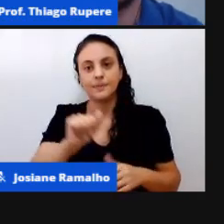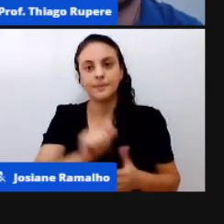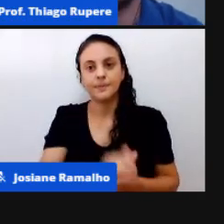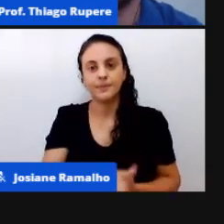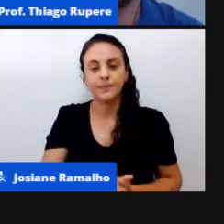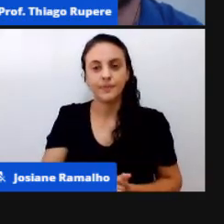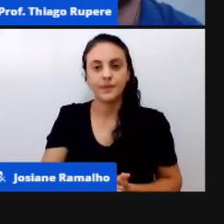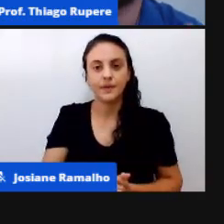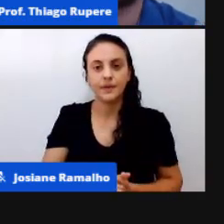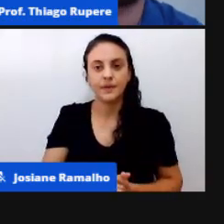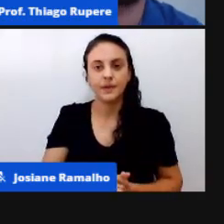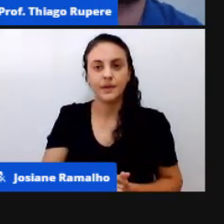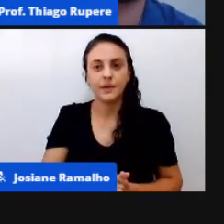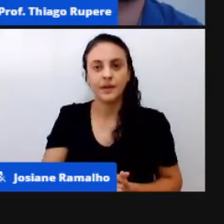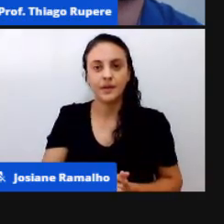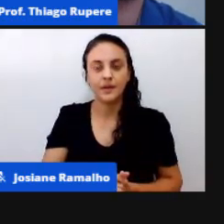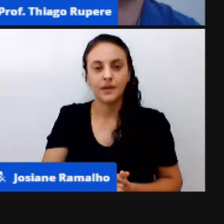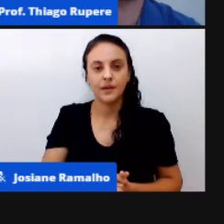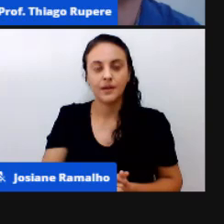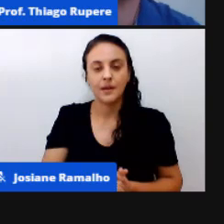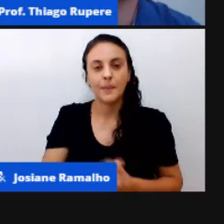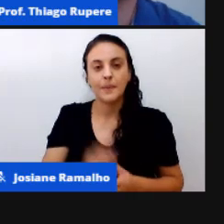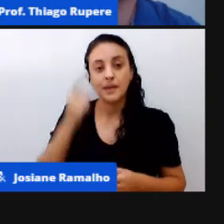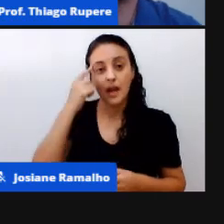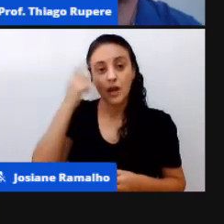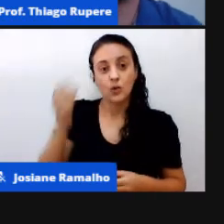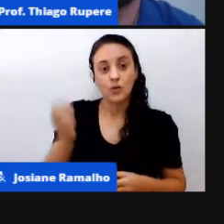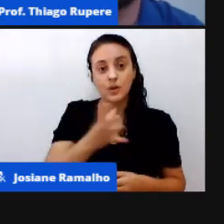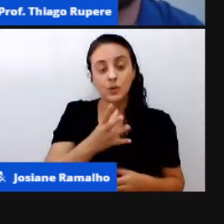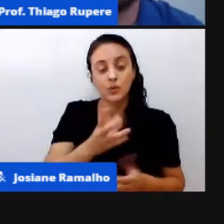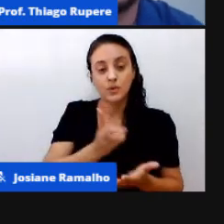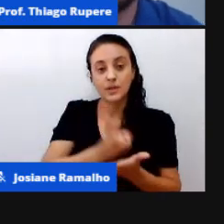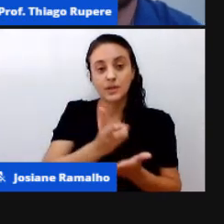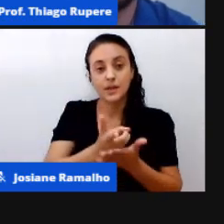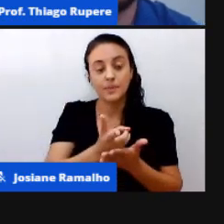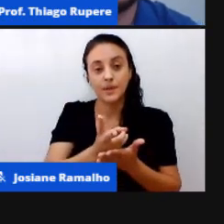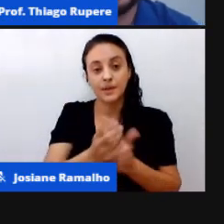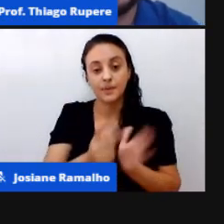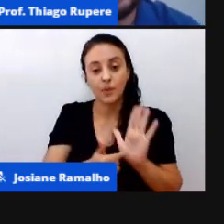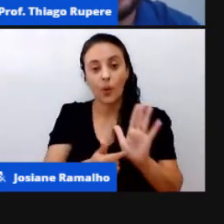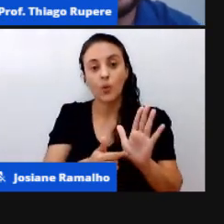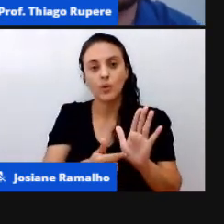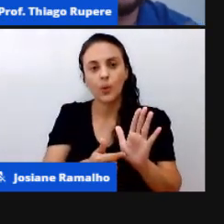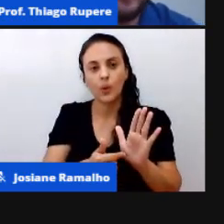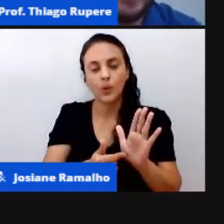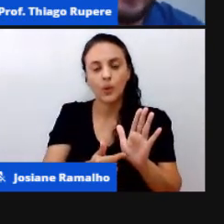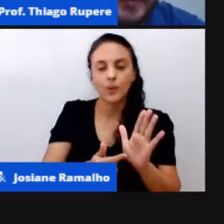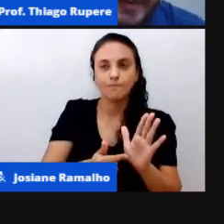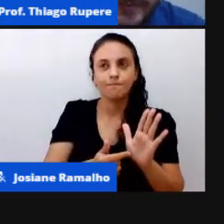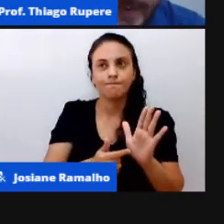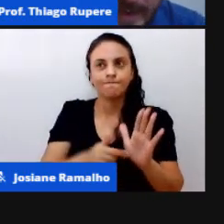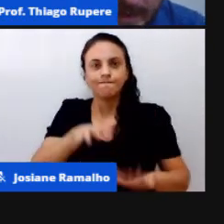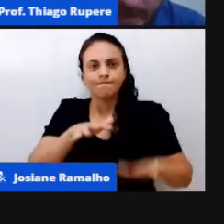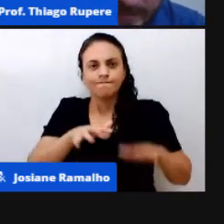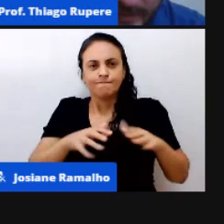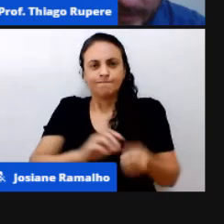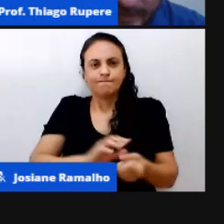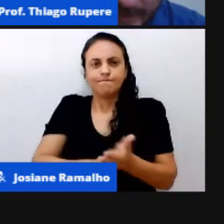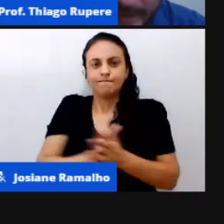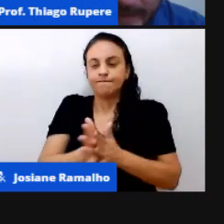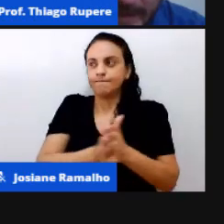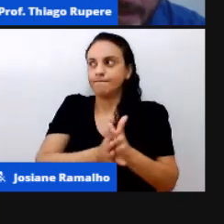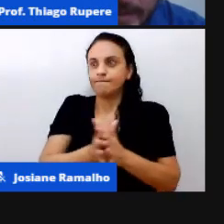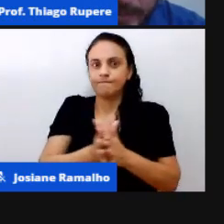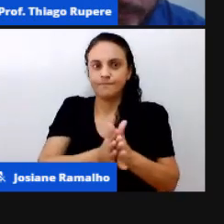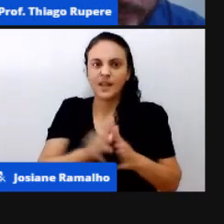ela sempre traz, vamos dizer assim, situações de tensão. Às vezes a comunidade não aceita, eu vou falar sobre isso